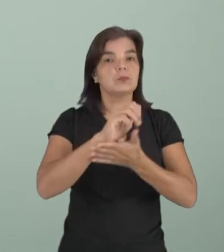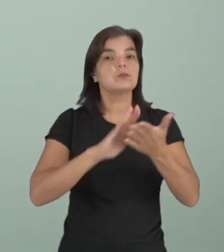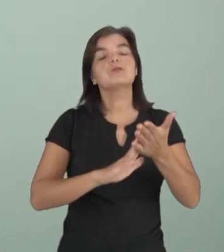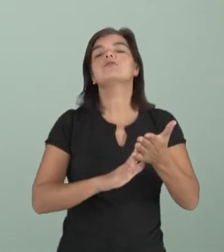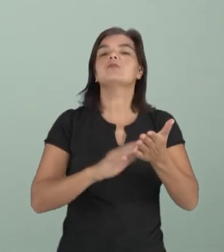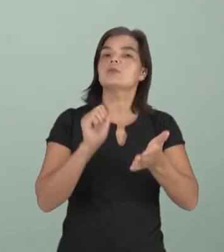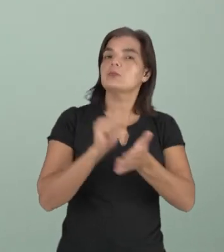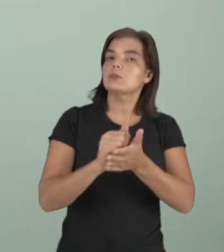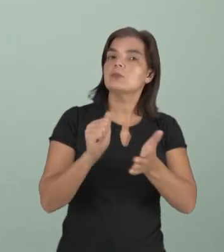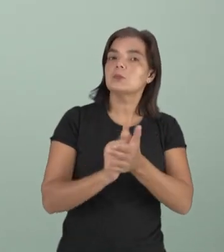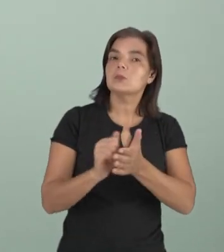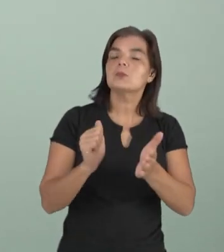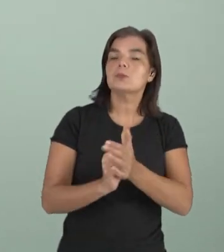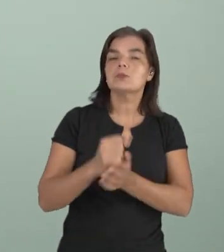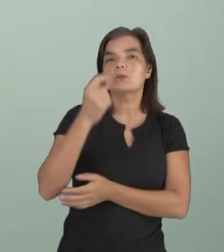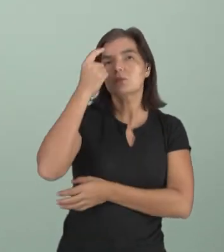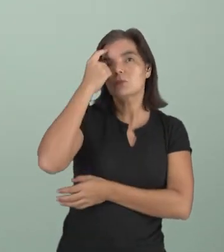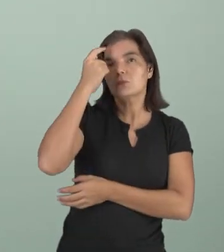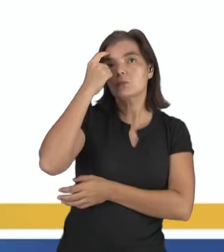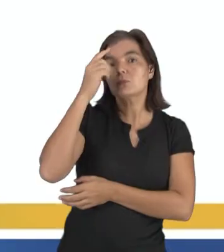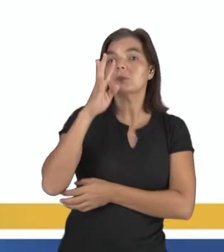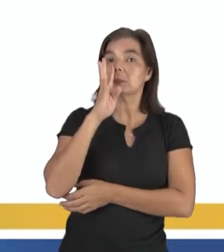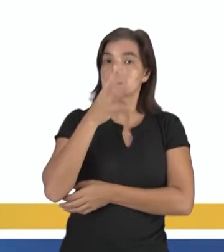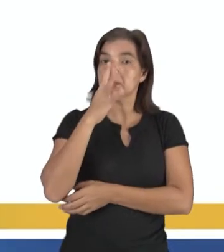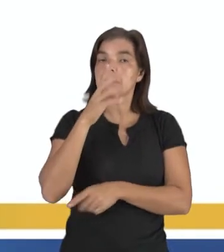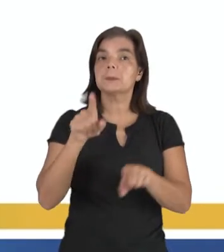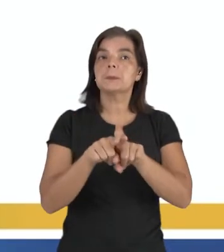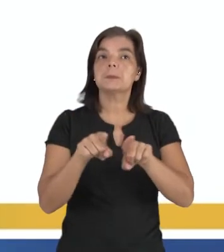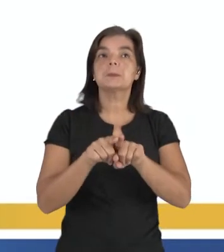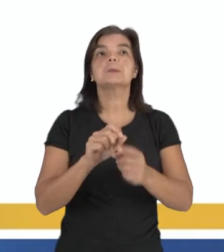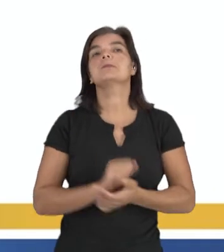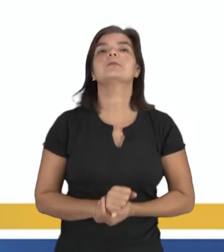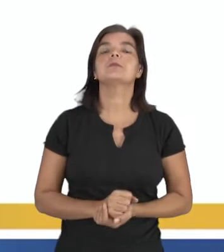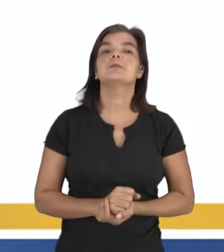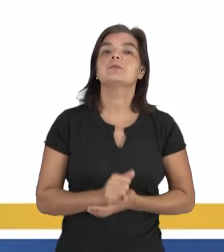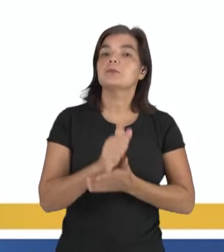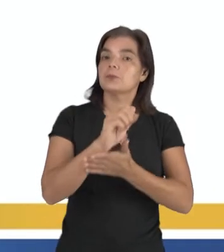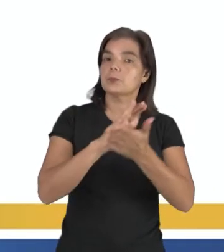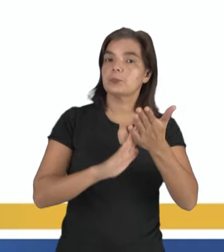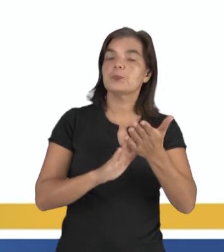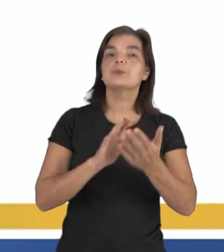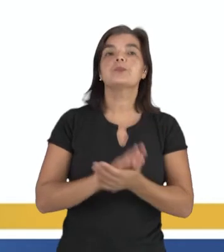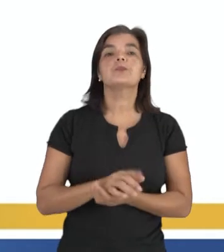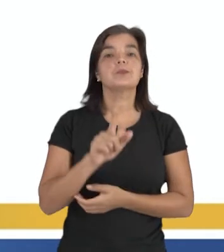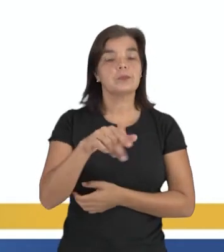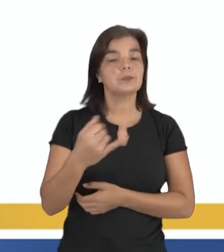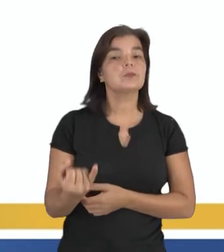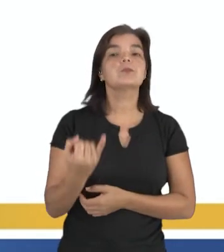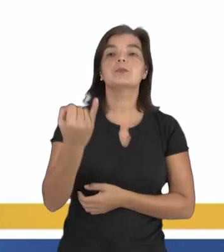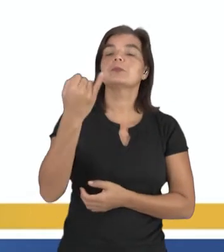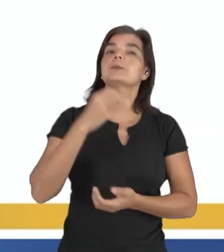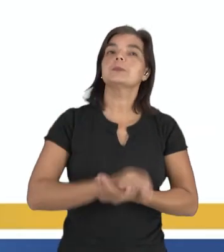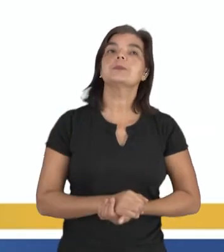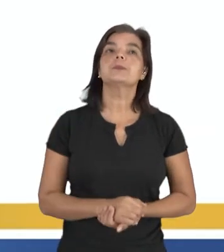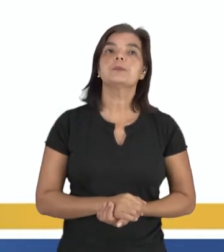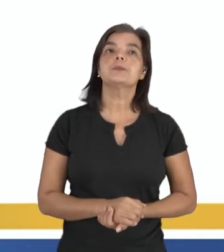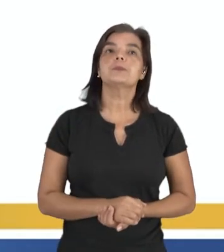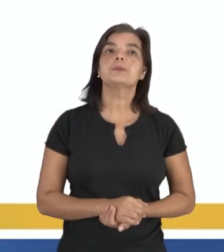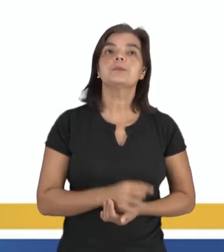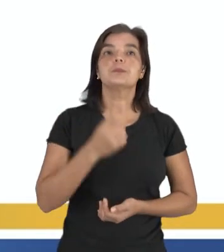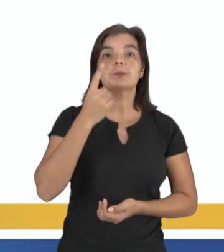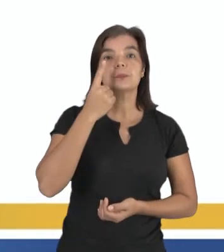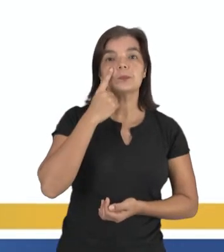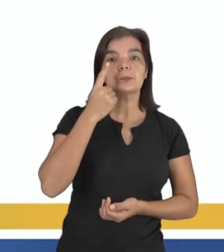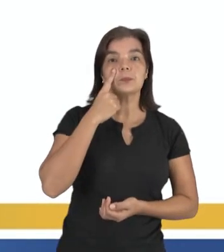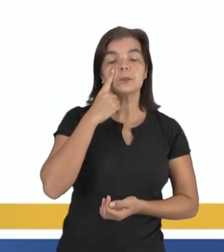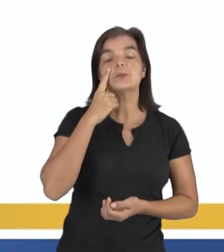atividade dissertativa, né, de reflexão e crítica. E agora uma atividade que é muito interessante, ó, sobre